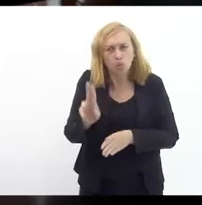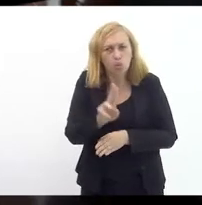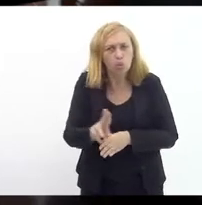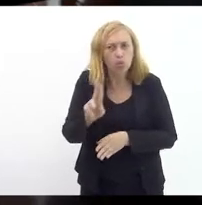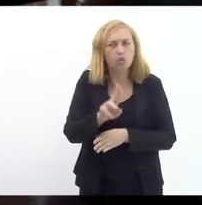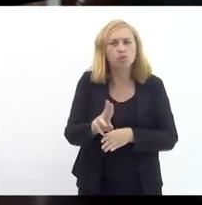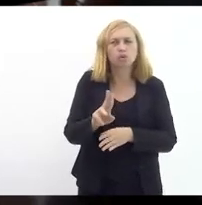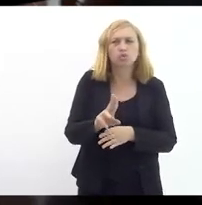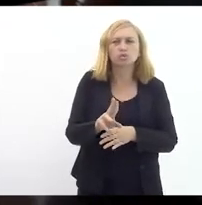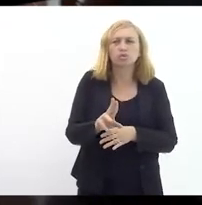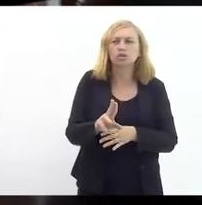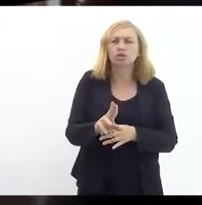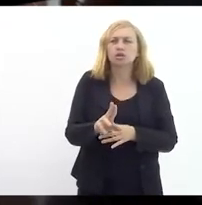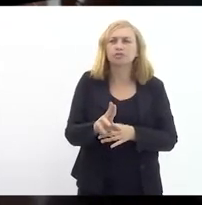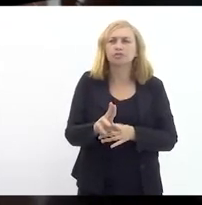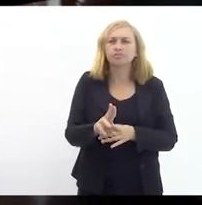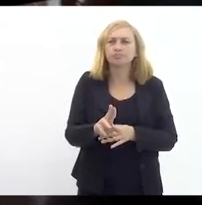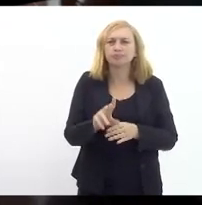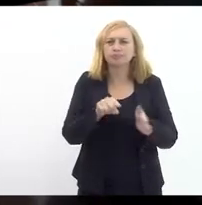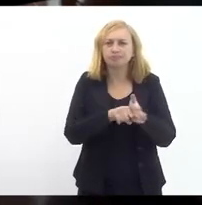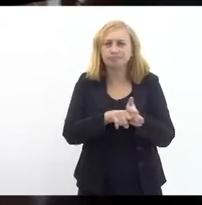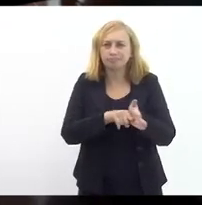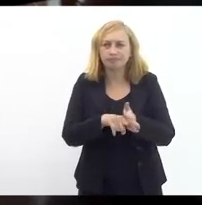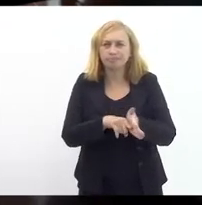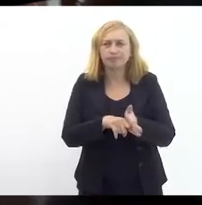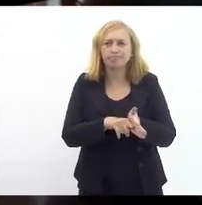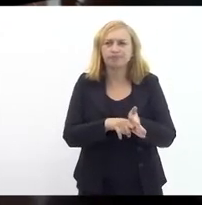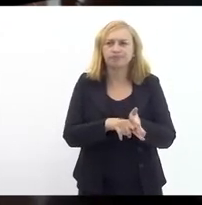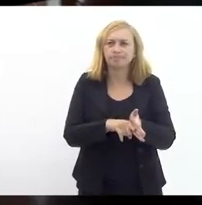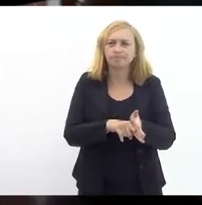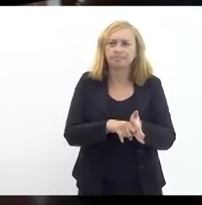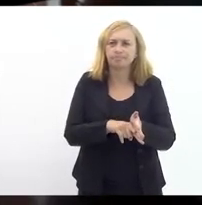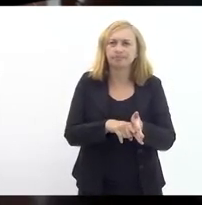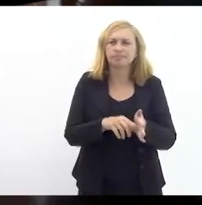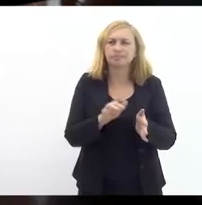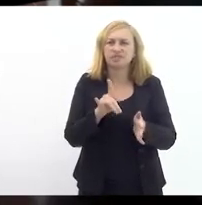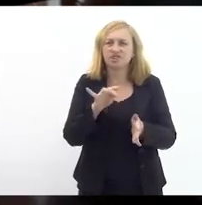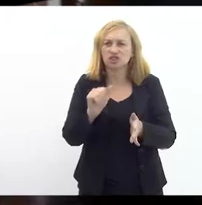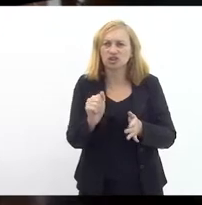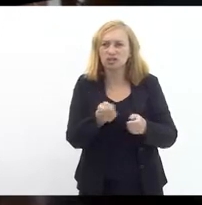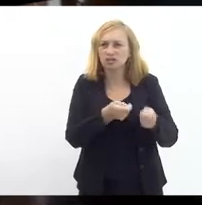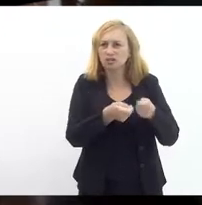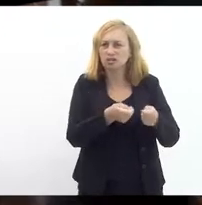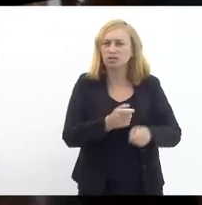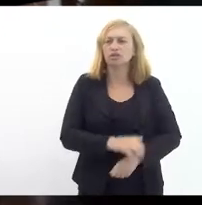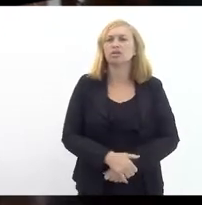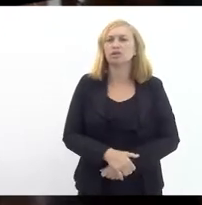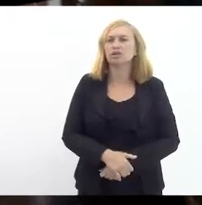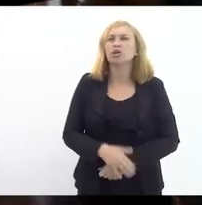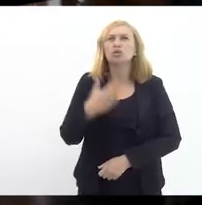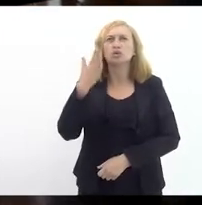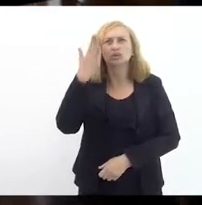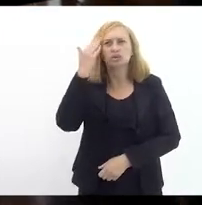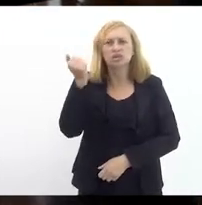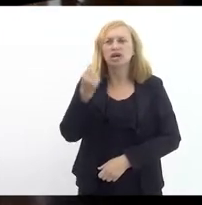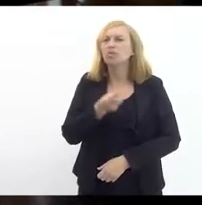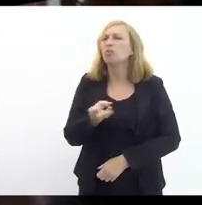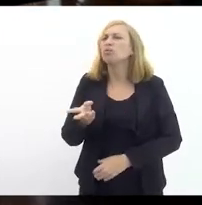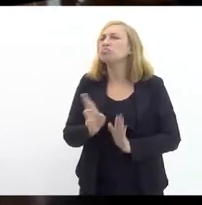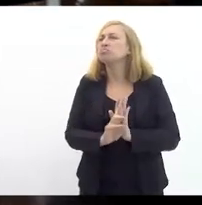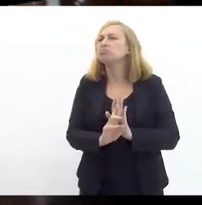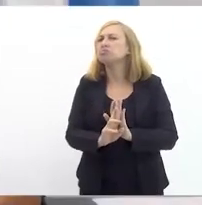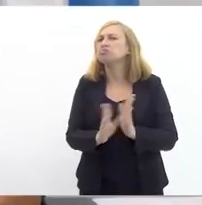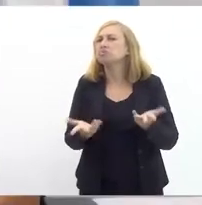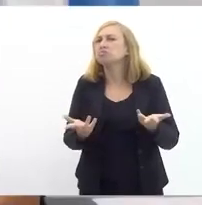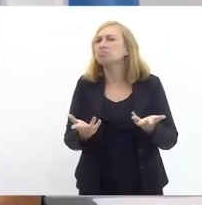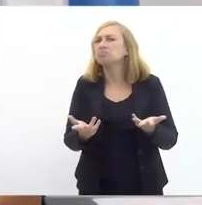receitas acessórias quanto a fiscalização delas por parte da agência regulatória. E o senhor sabe quanto representa, por